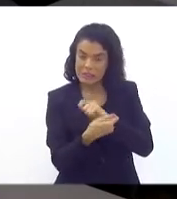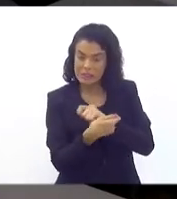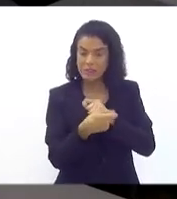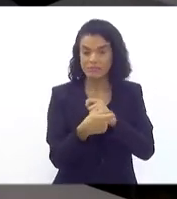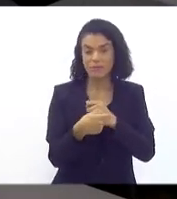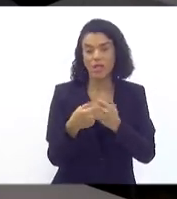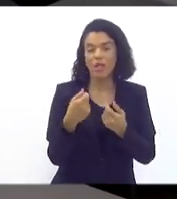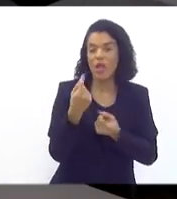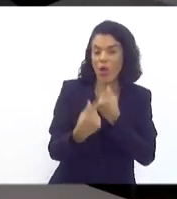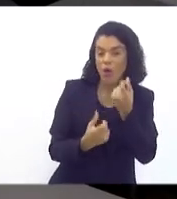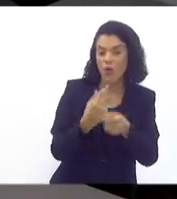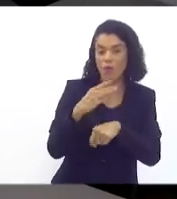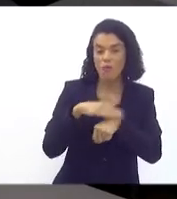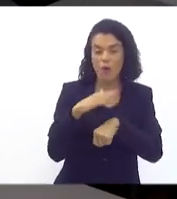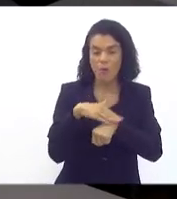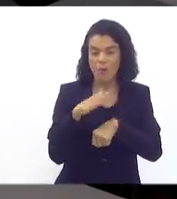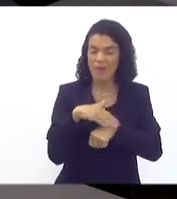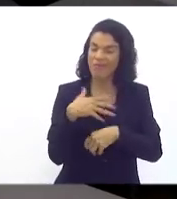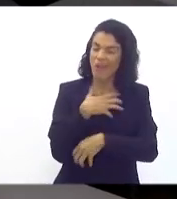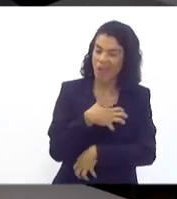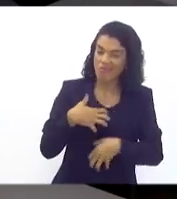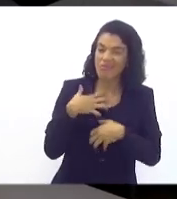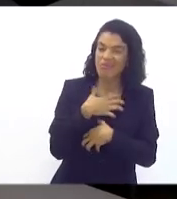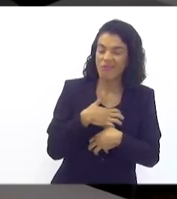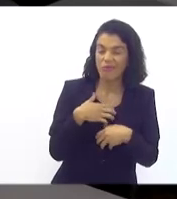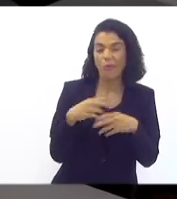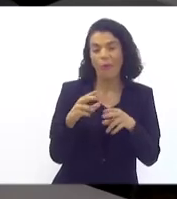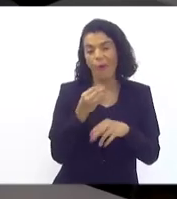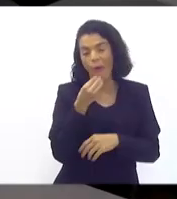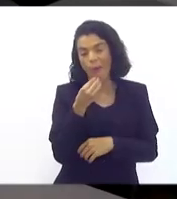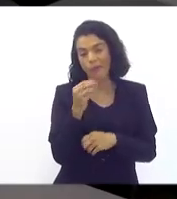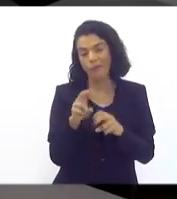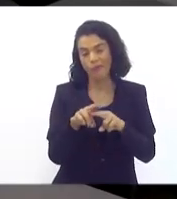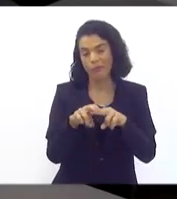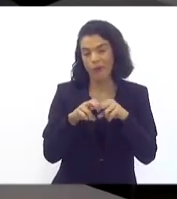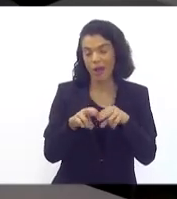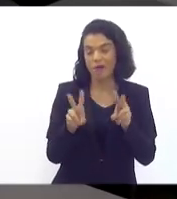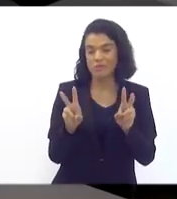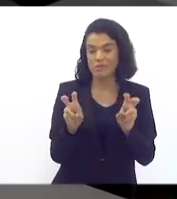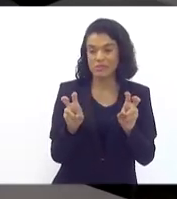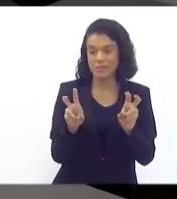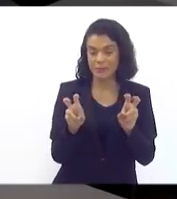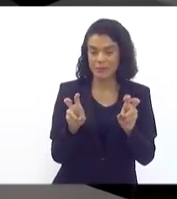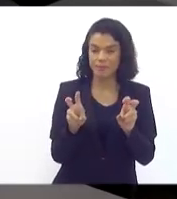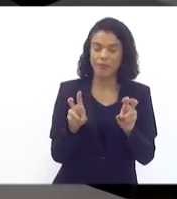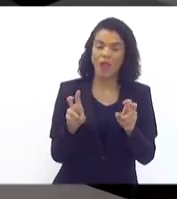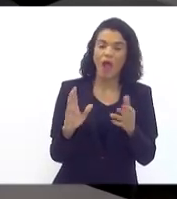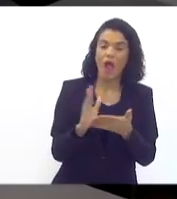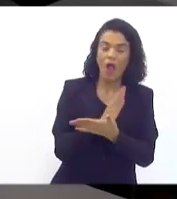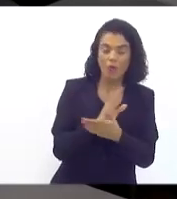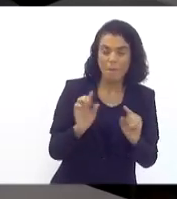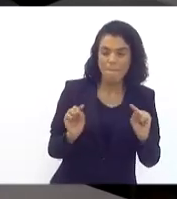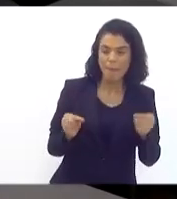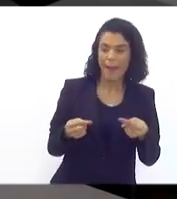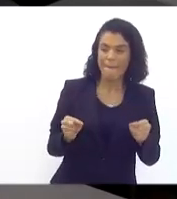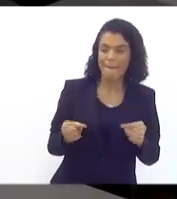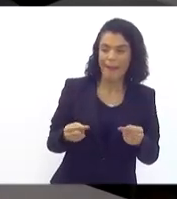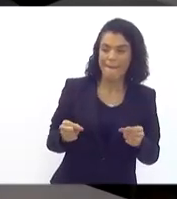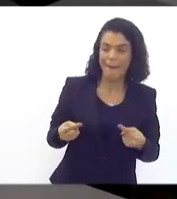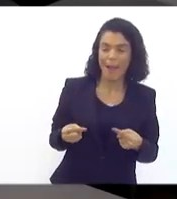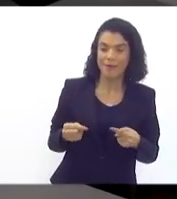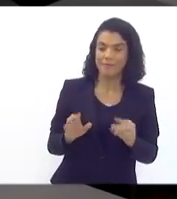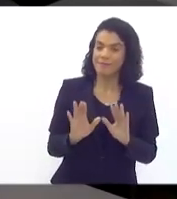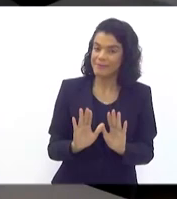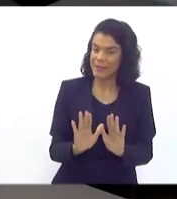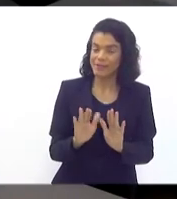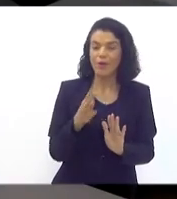alguns momentos se torna desagradável pelo fato obviamente de haver pequenos confrontos mas nada e eu tenho